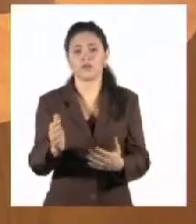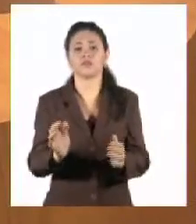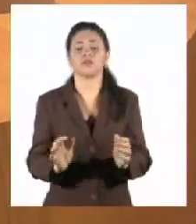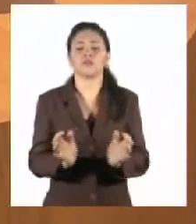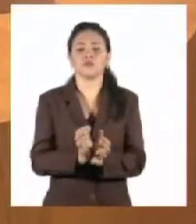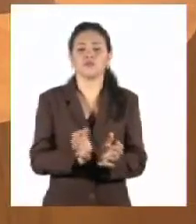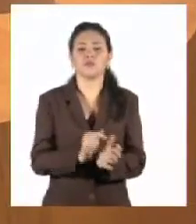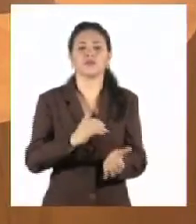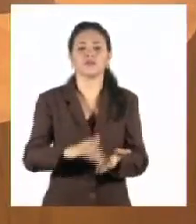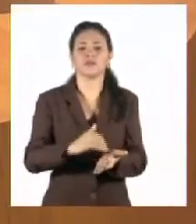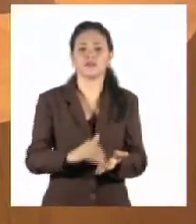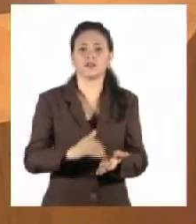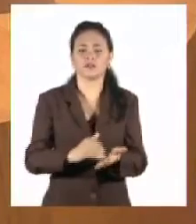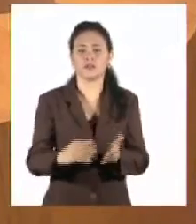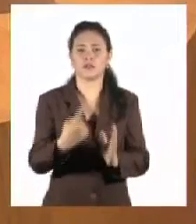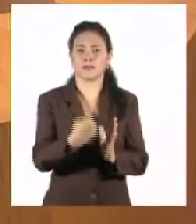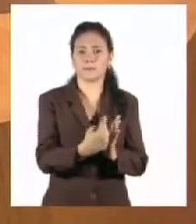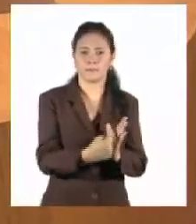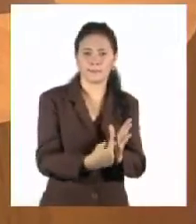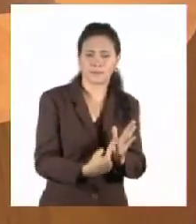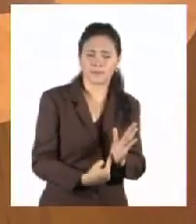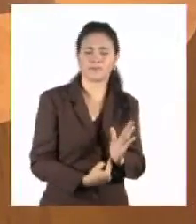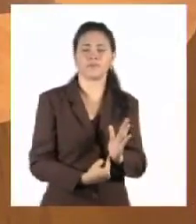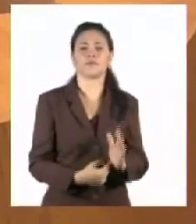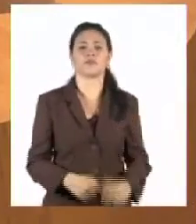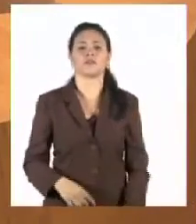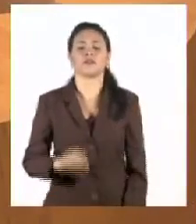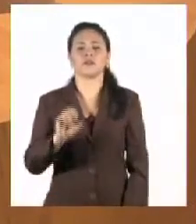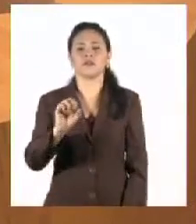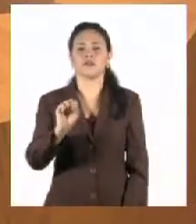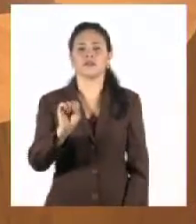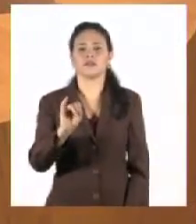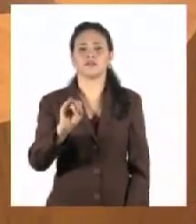da doutora Cíntia Campos, em vir a esta casa aqui